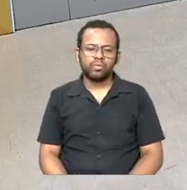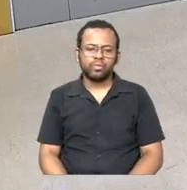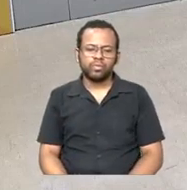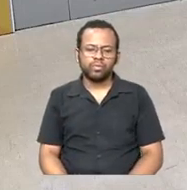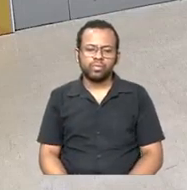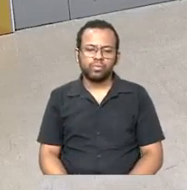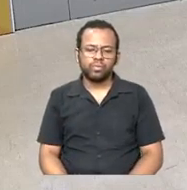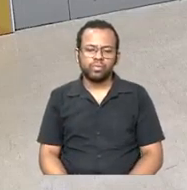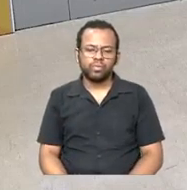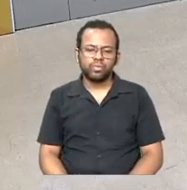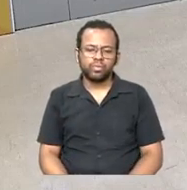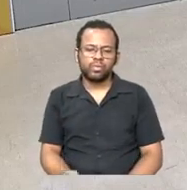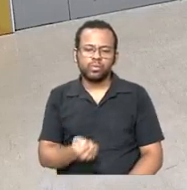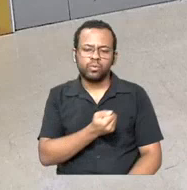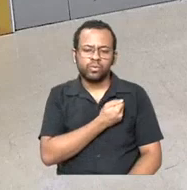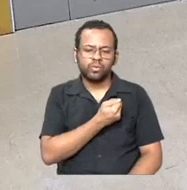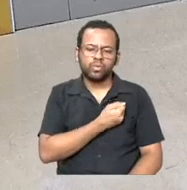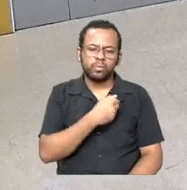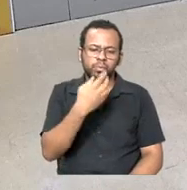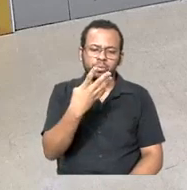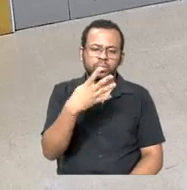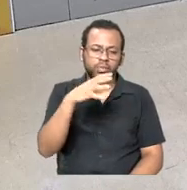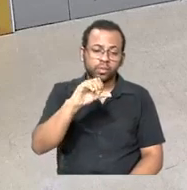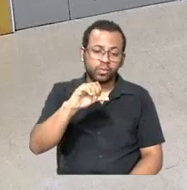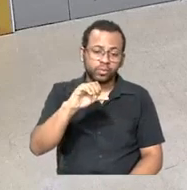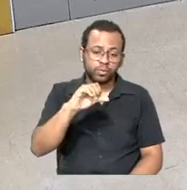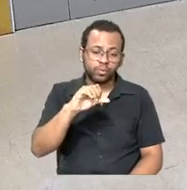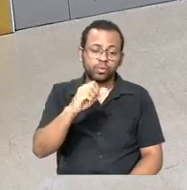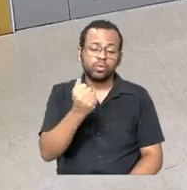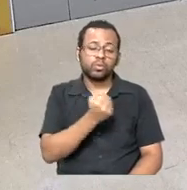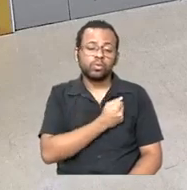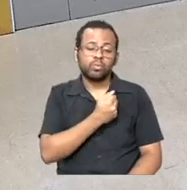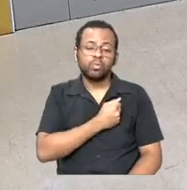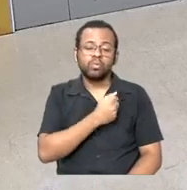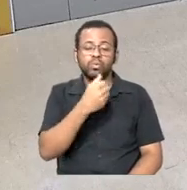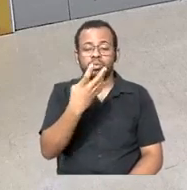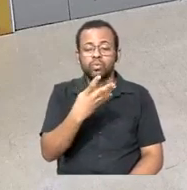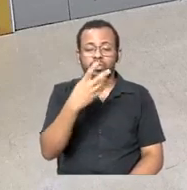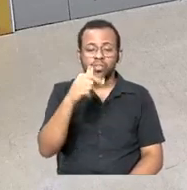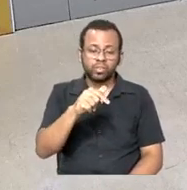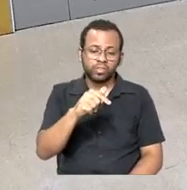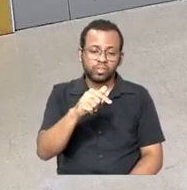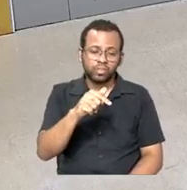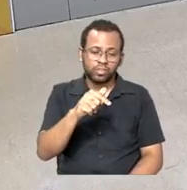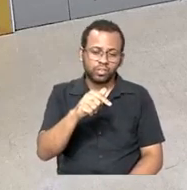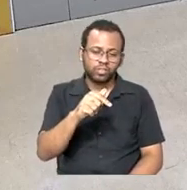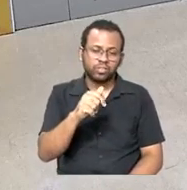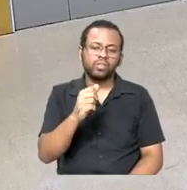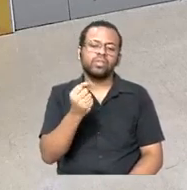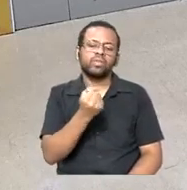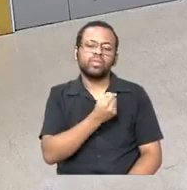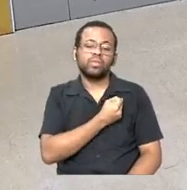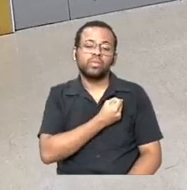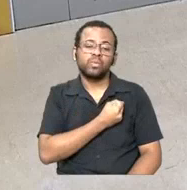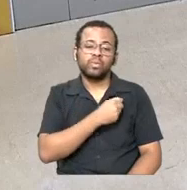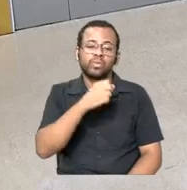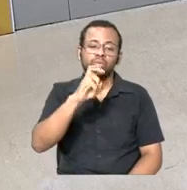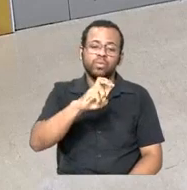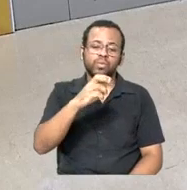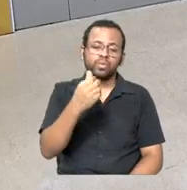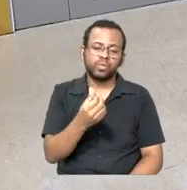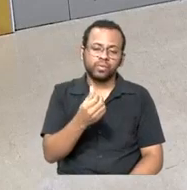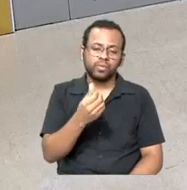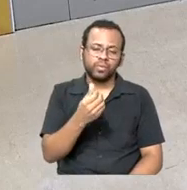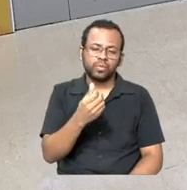36 49 47 já saiu 36 49 56